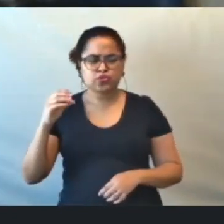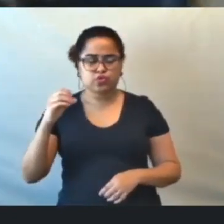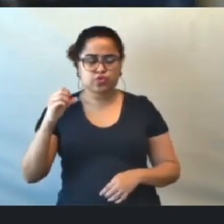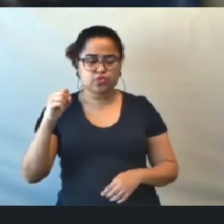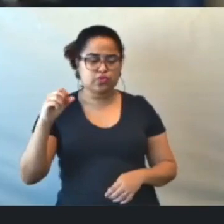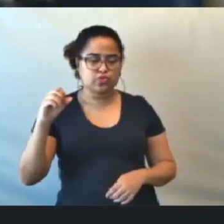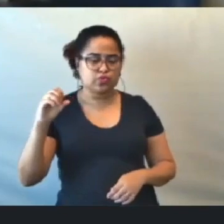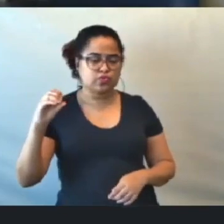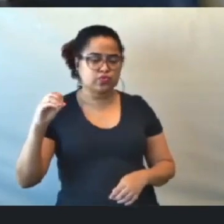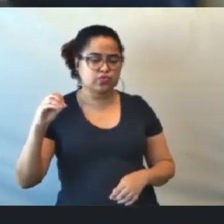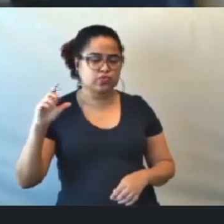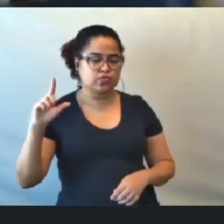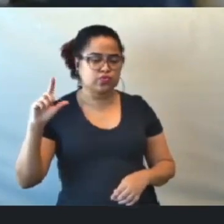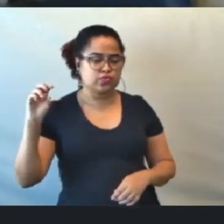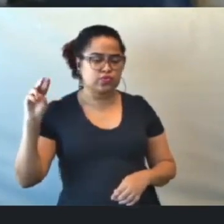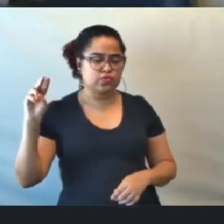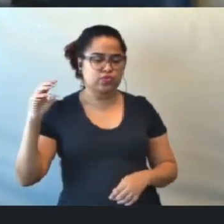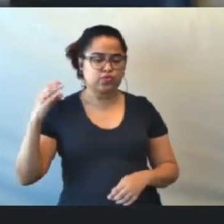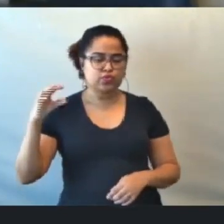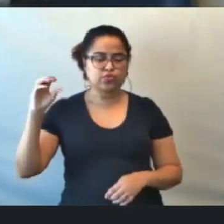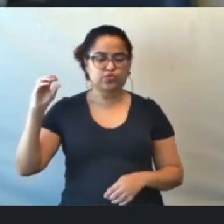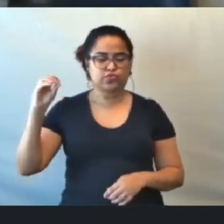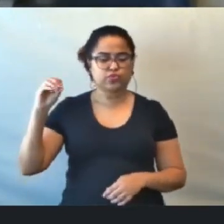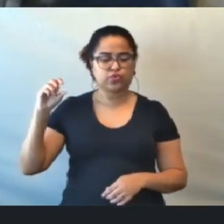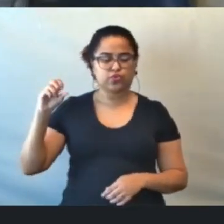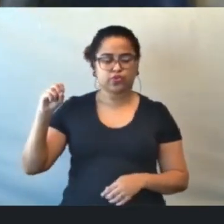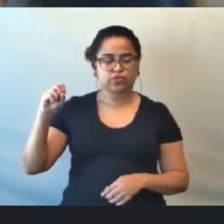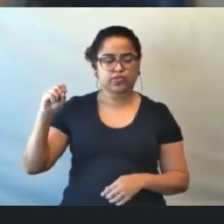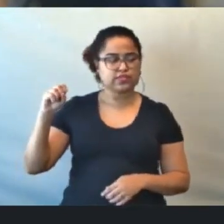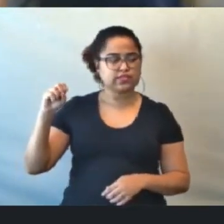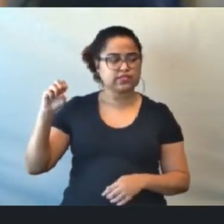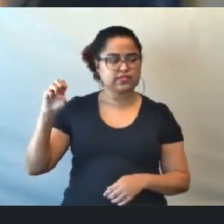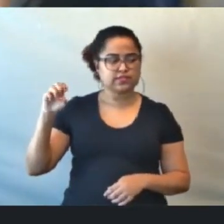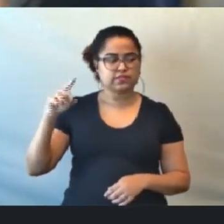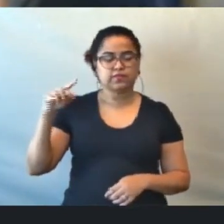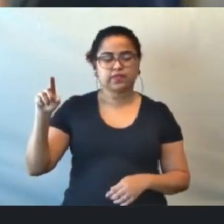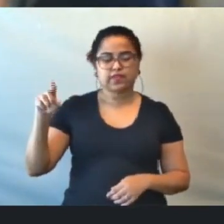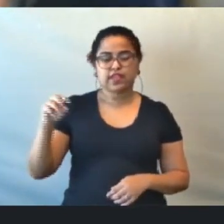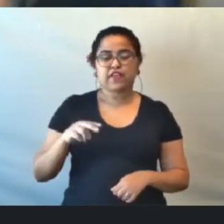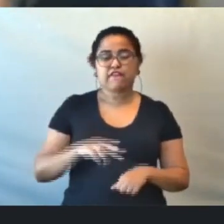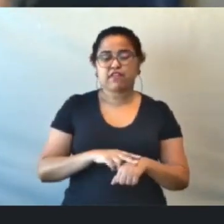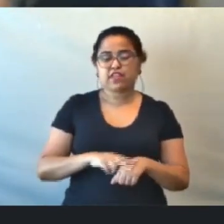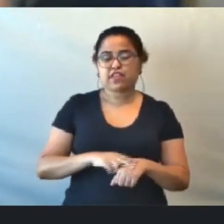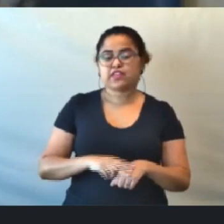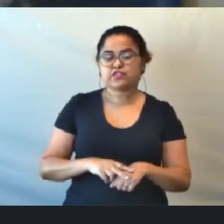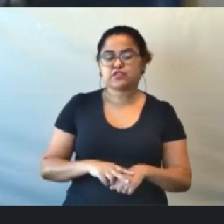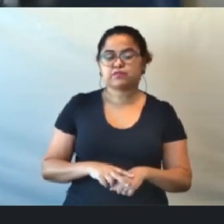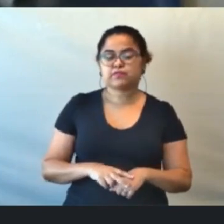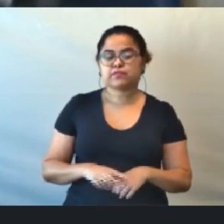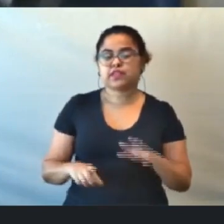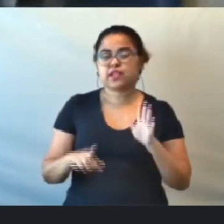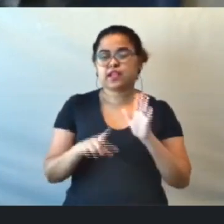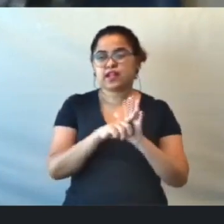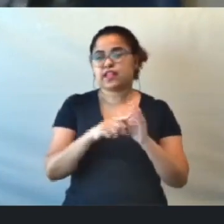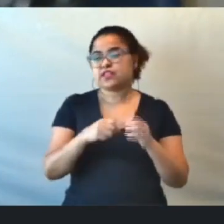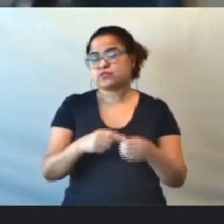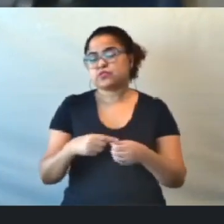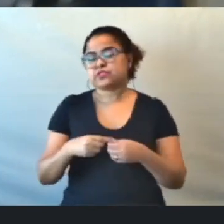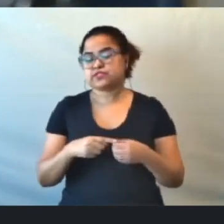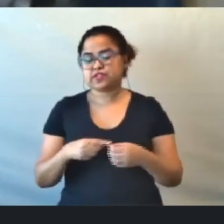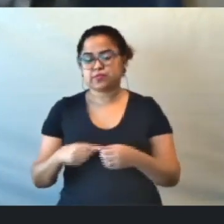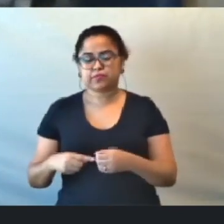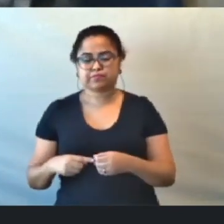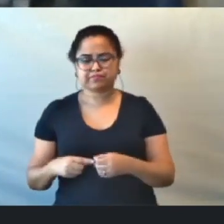de uso e ocupação do solo do município, a lei mais recente. Agora, é muito importante